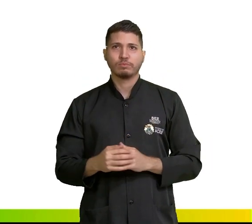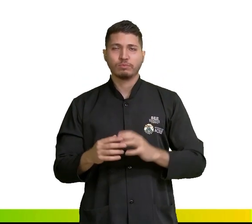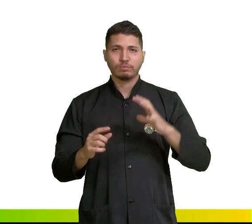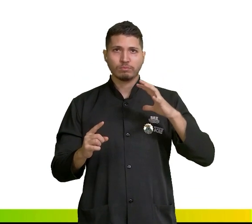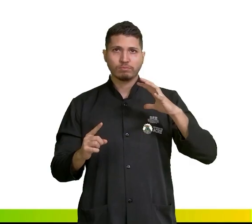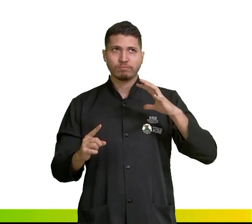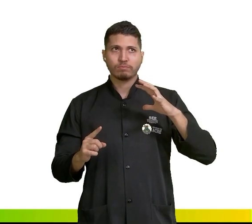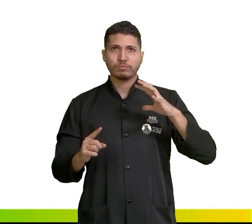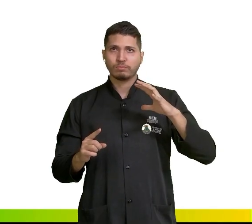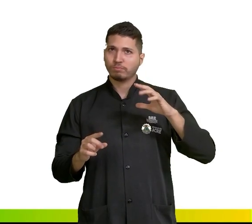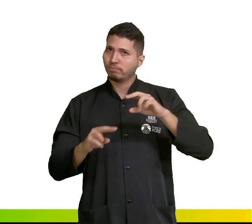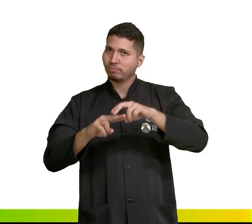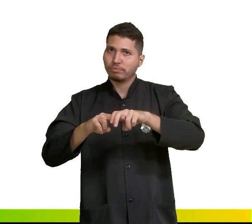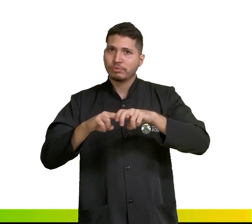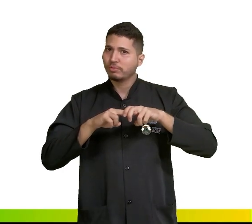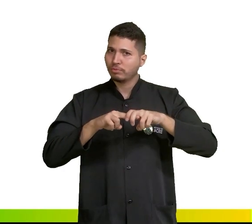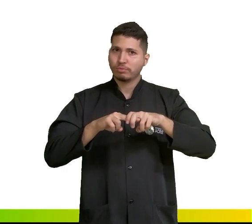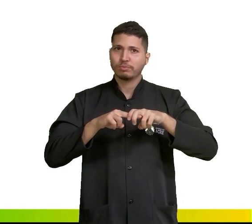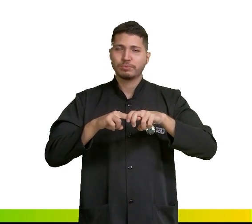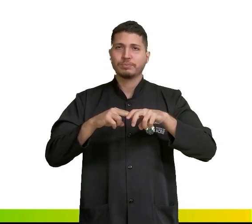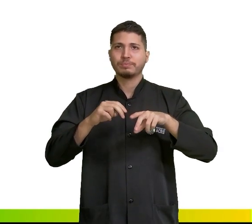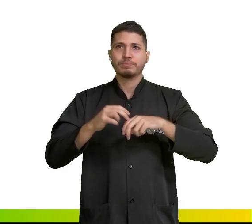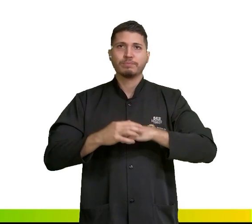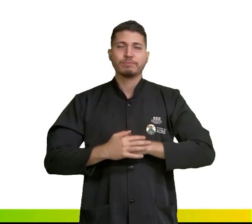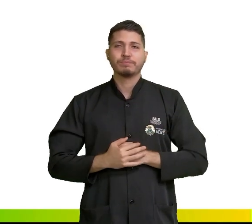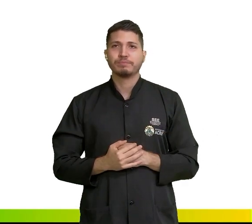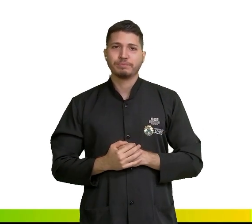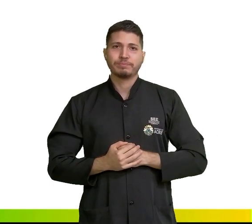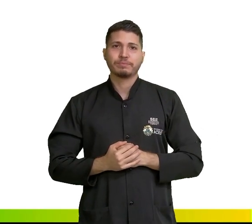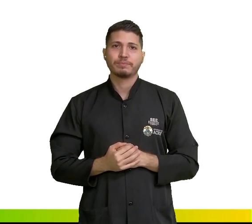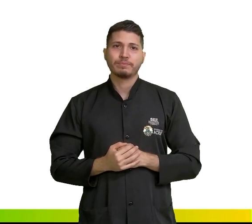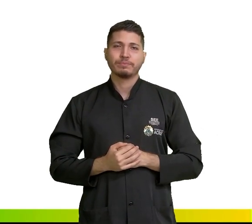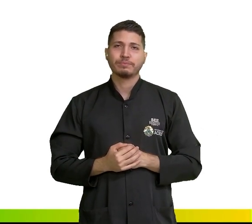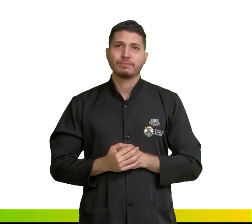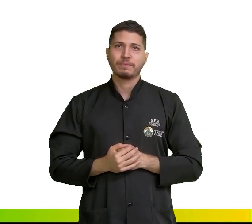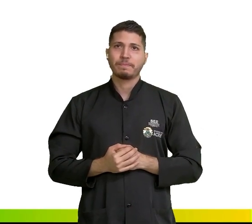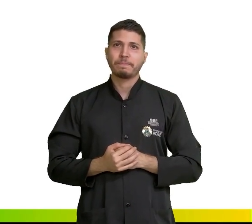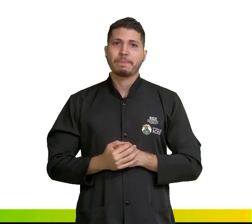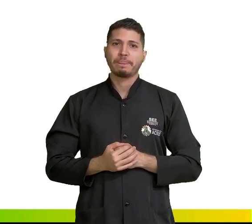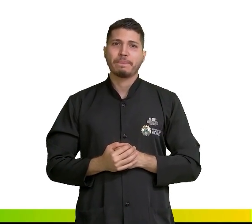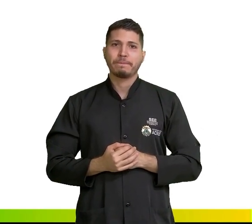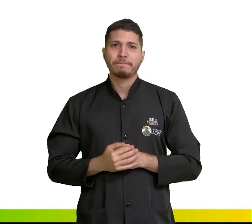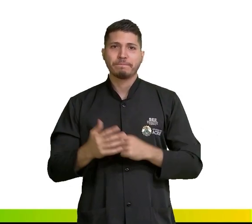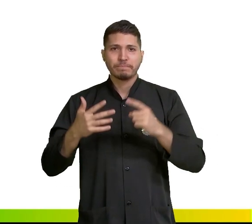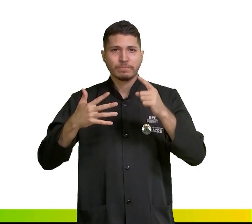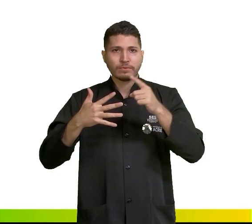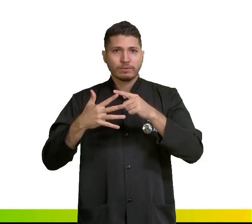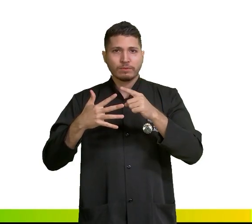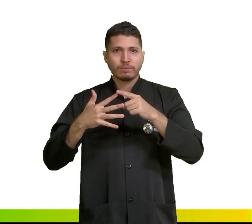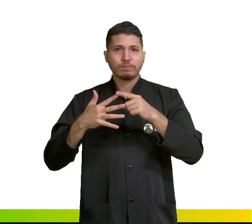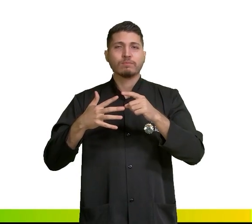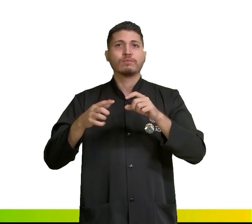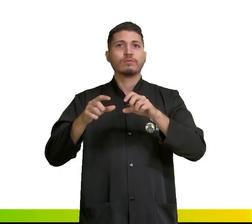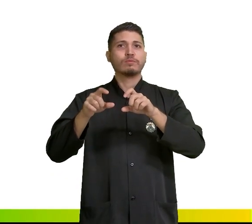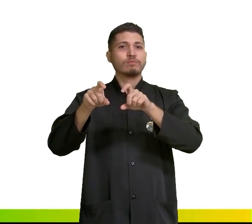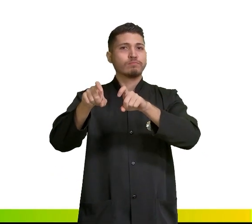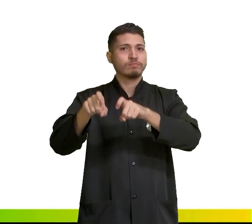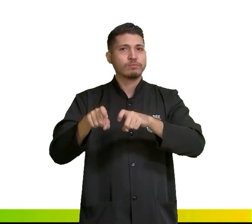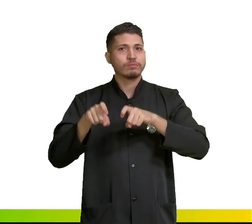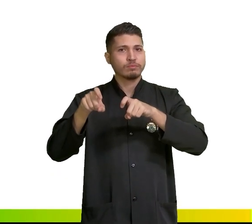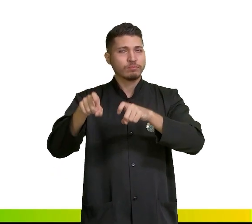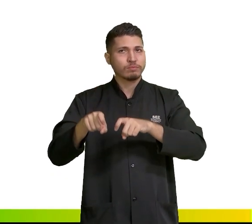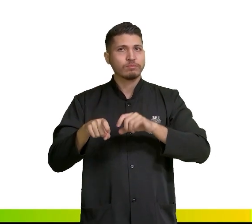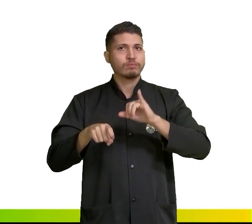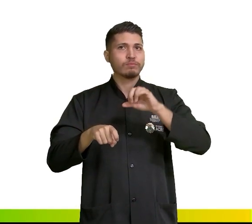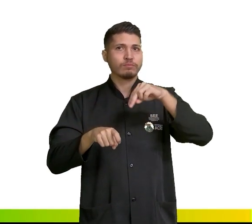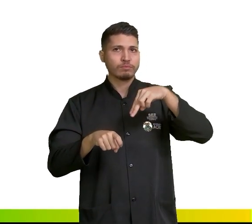uma das causas para a degradação ambiental. Outra coisa também, pessoal, é a agricultura intensiva e